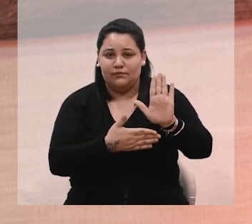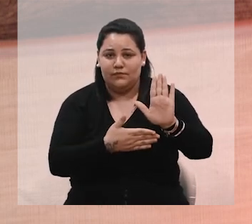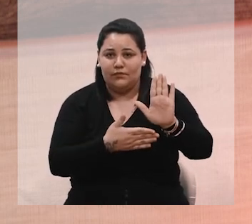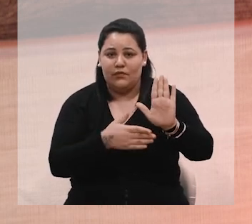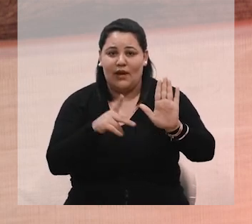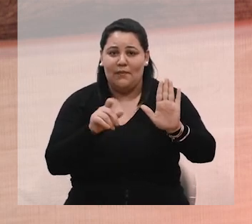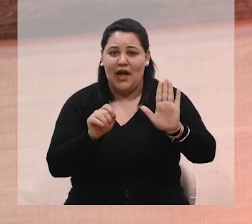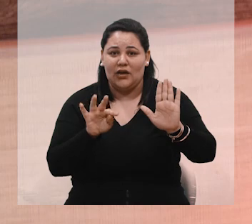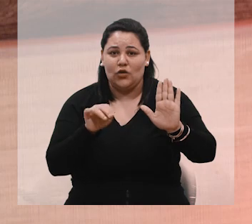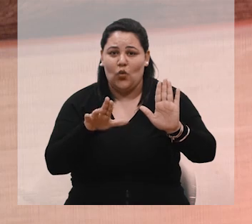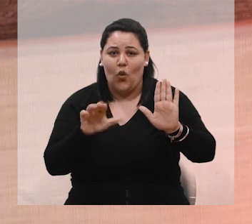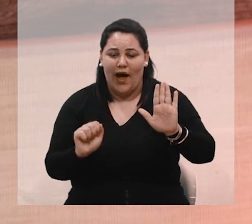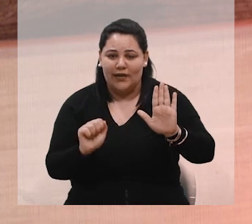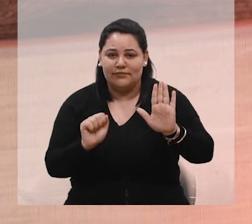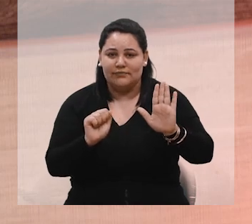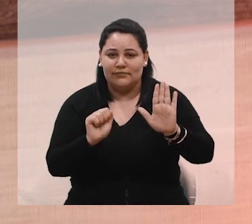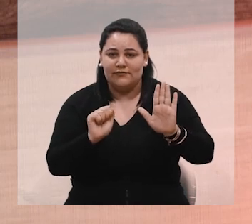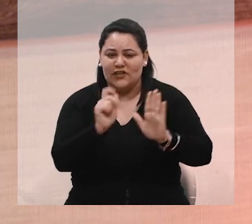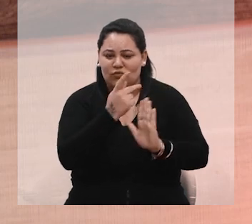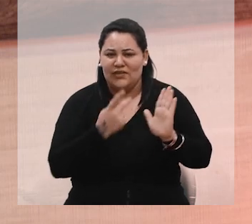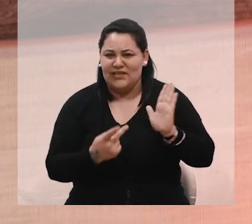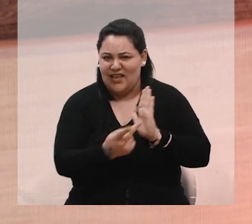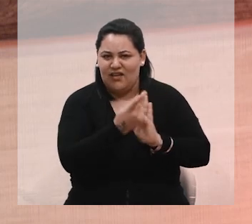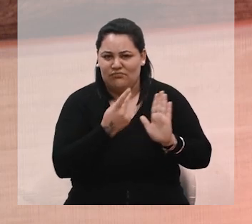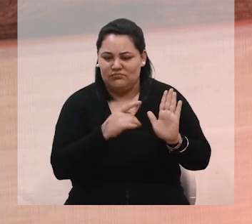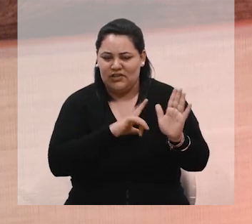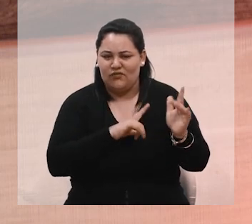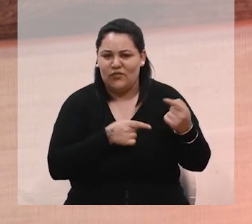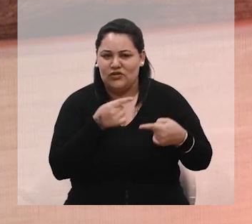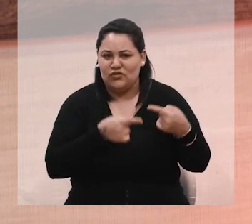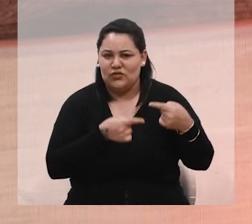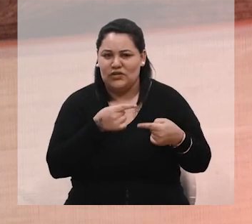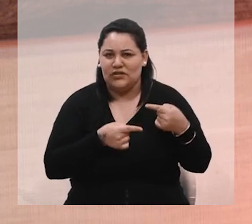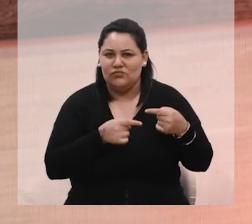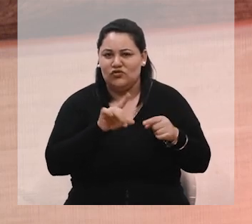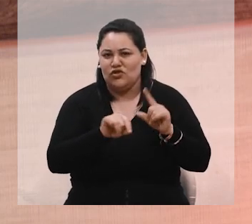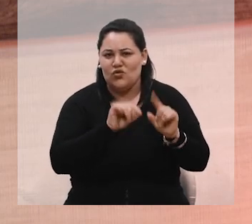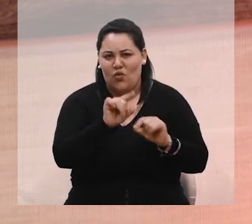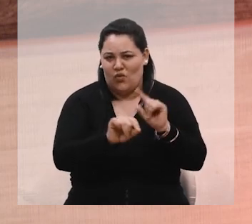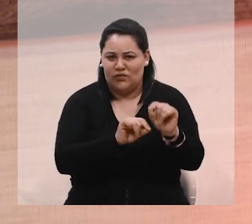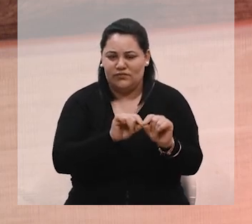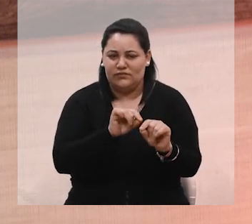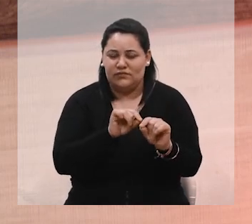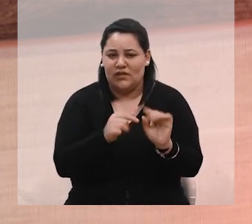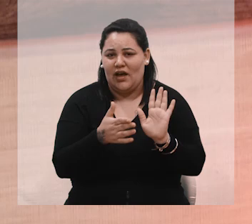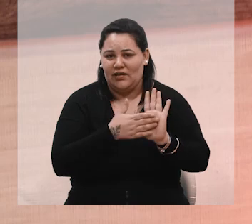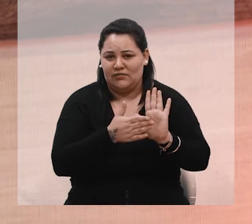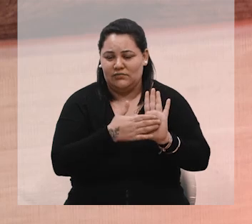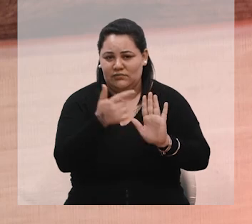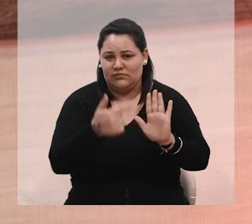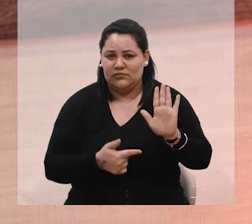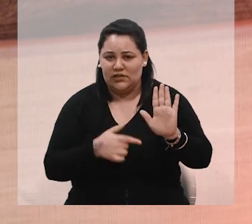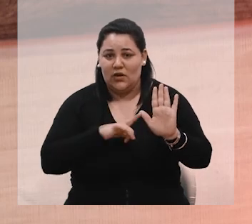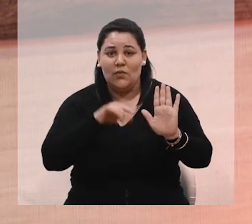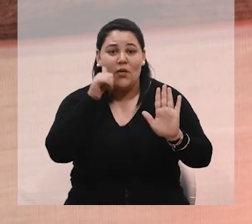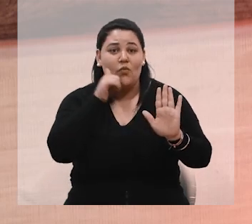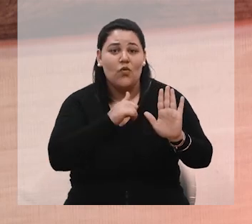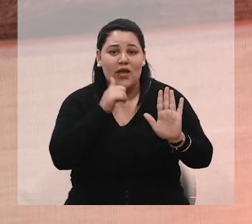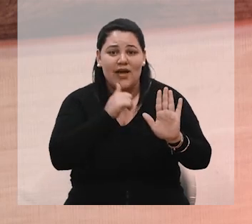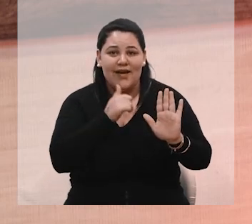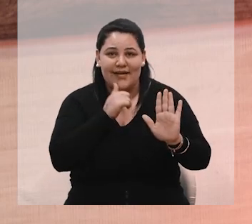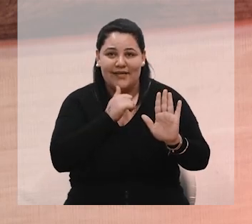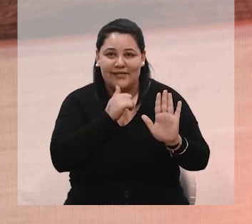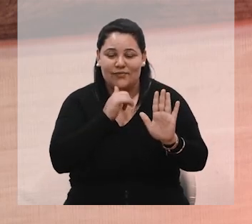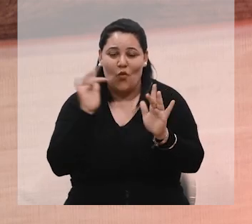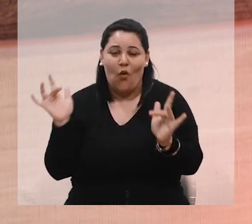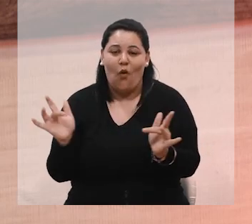Patuarte designou um capista e houve uma discussão de opções. Aqui nós temos uma mulher, aquele